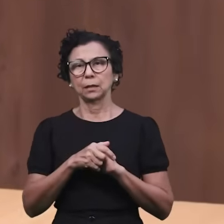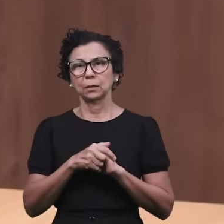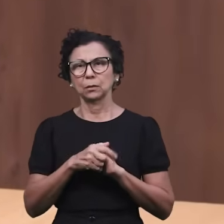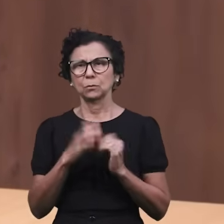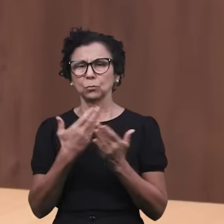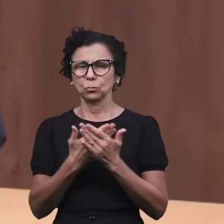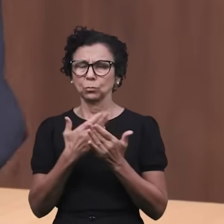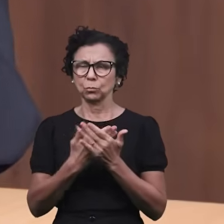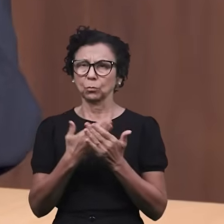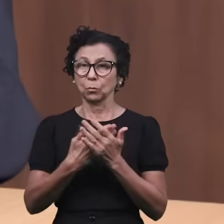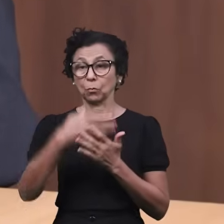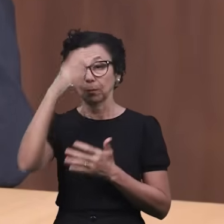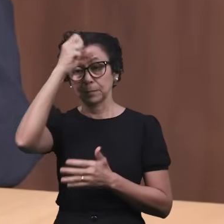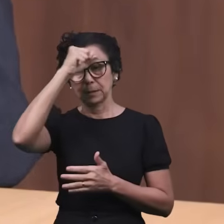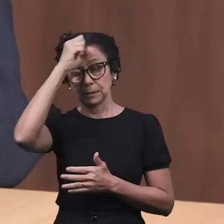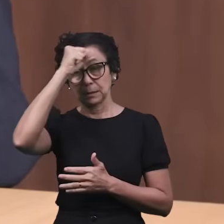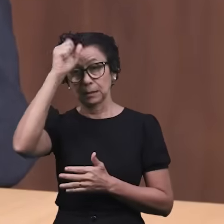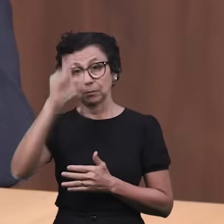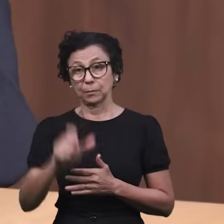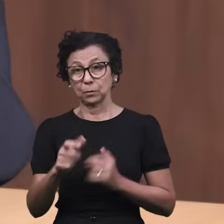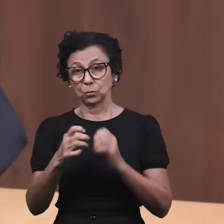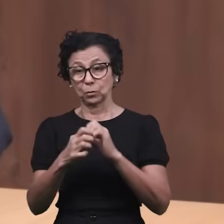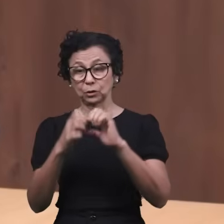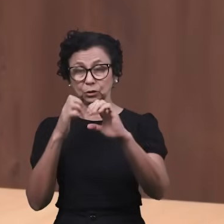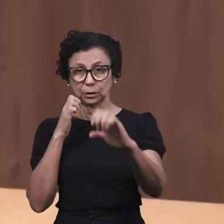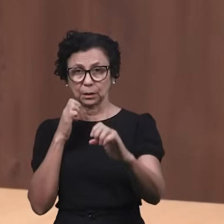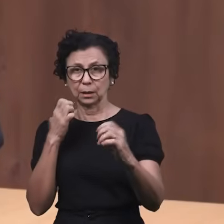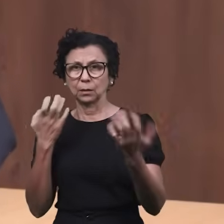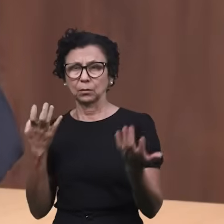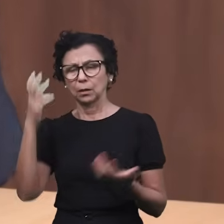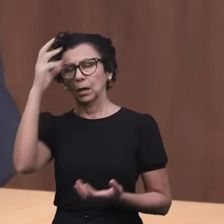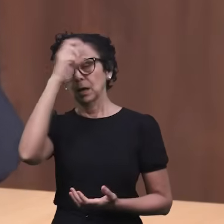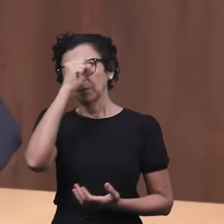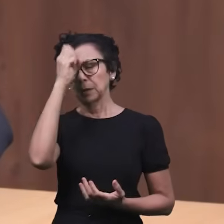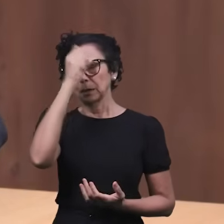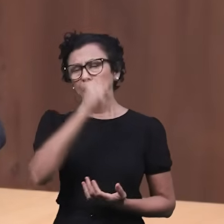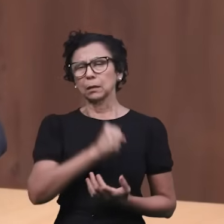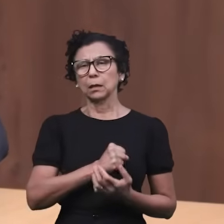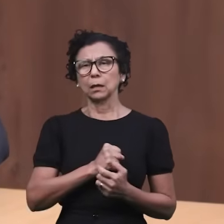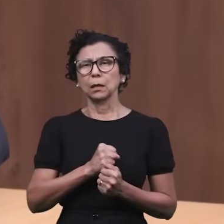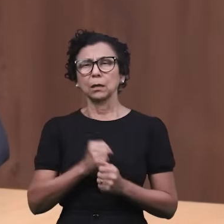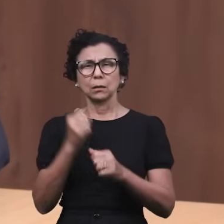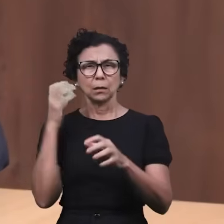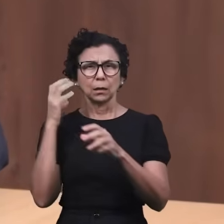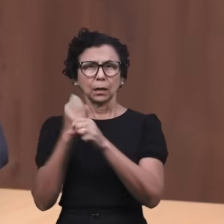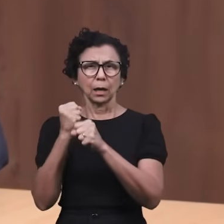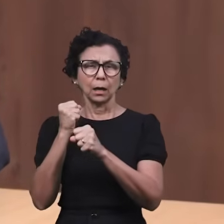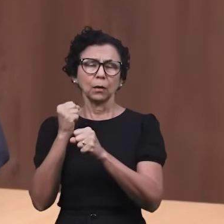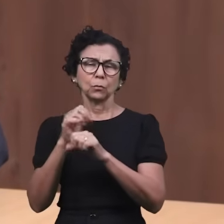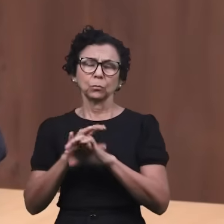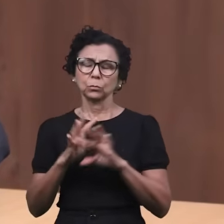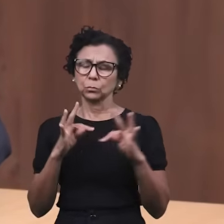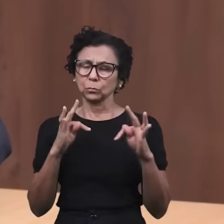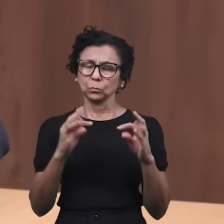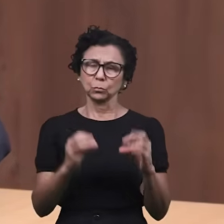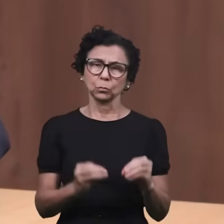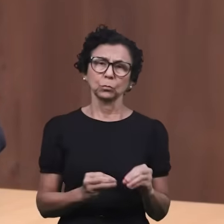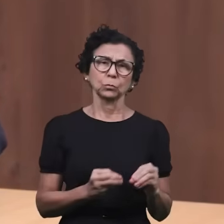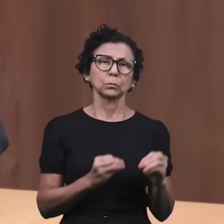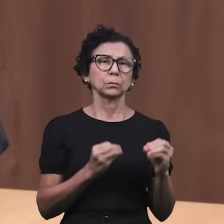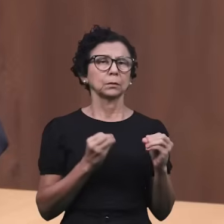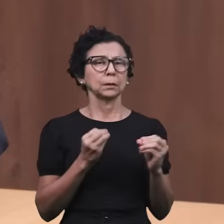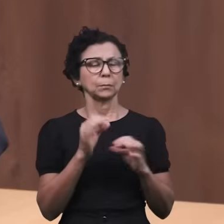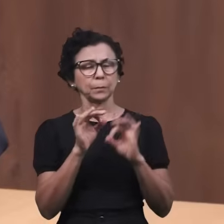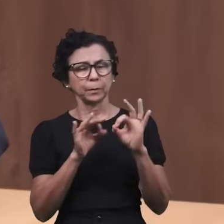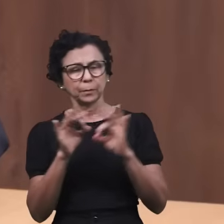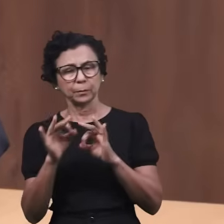aquilo. O engenheiro aprendeu lá na faculdade, né, através dos seus cálculos, através das matérias que ele teve lá com relação àquilo, para aprender a